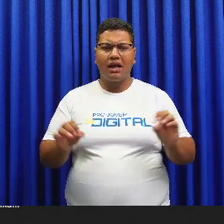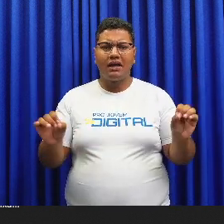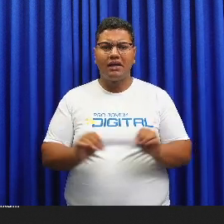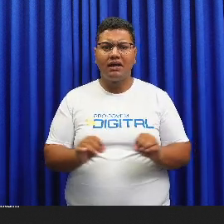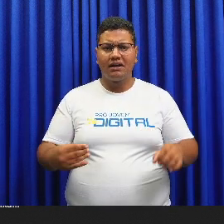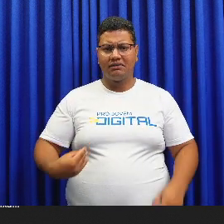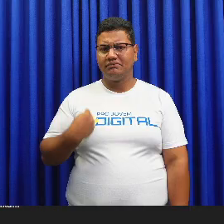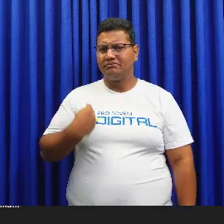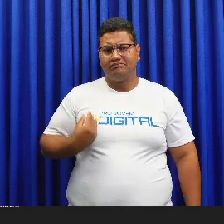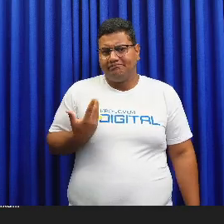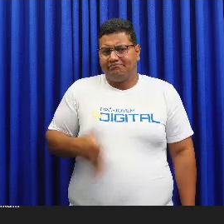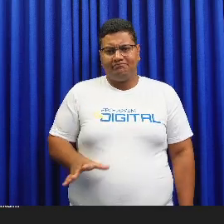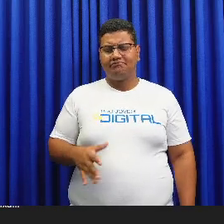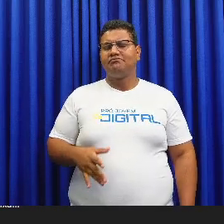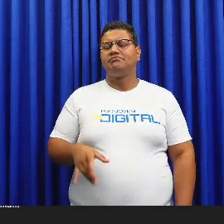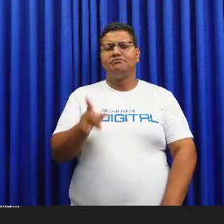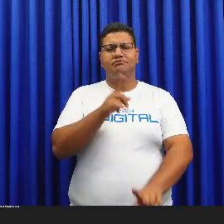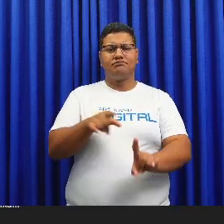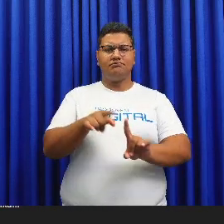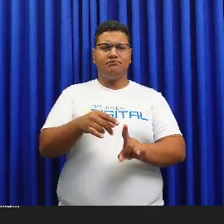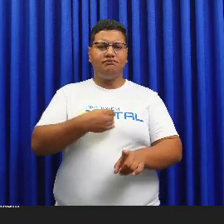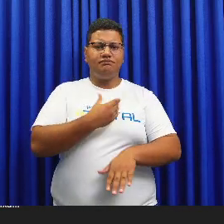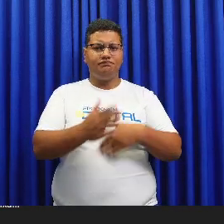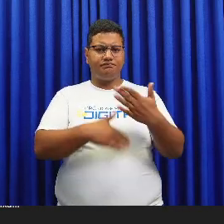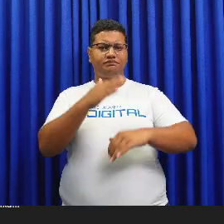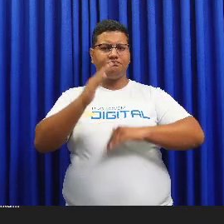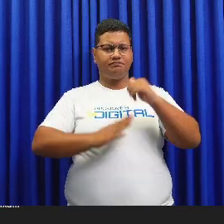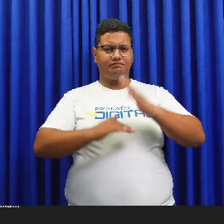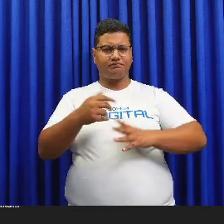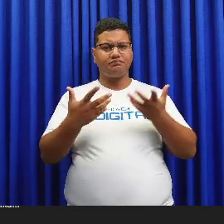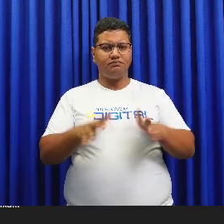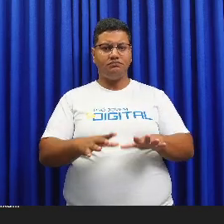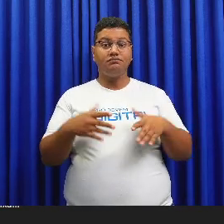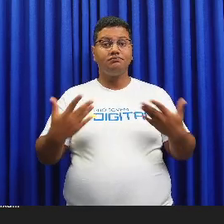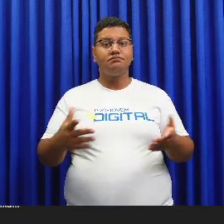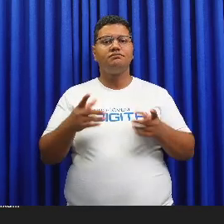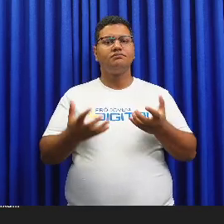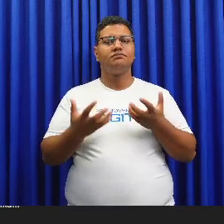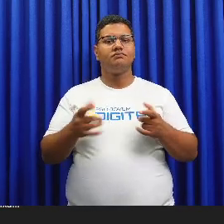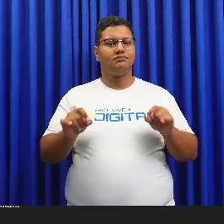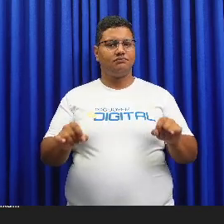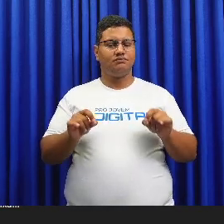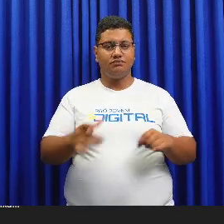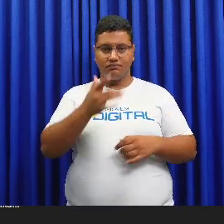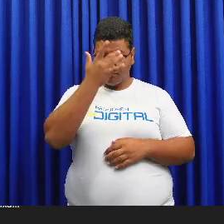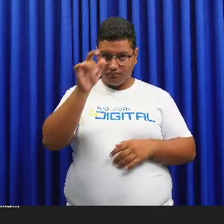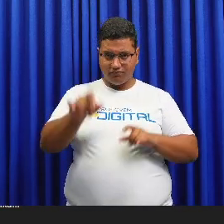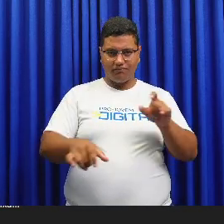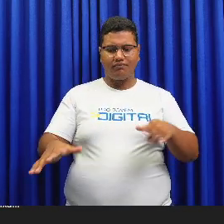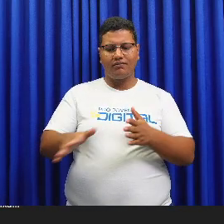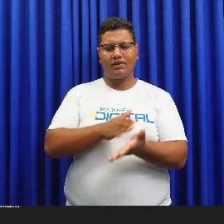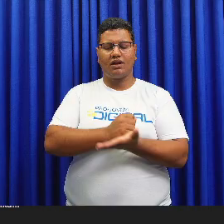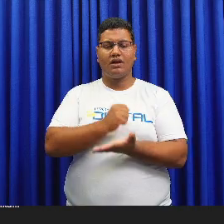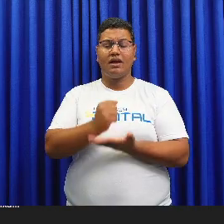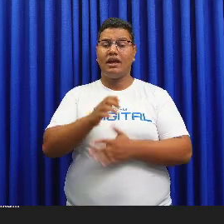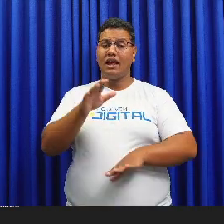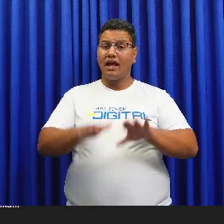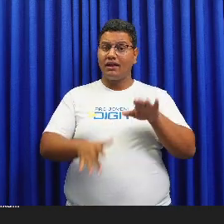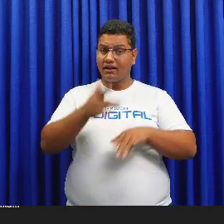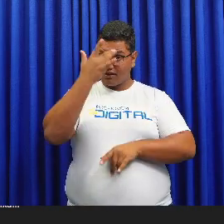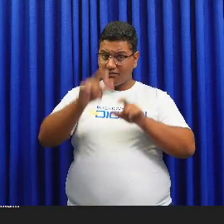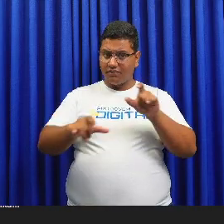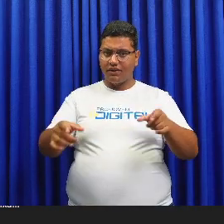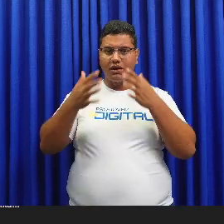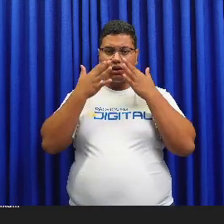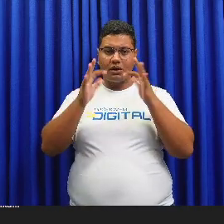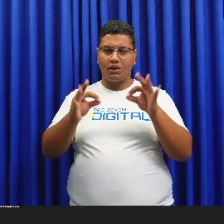nada com a vida, ele não tem uma pretensão de carreira. O que esse cara quer da vida? Ou seja, na hora de você ser contratado, talvez a pessoa possa